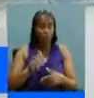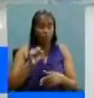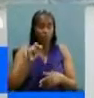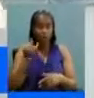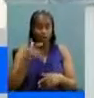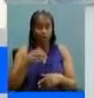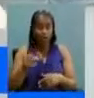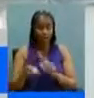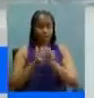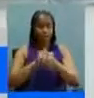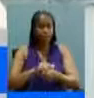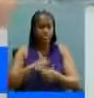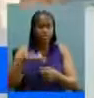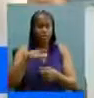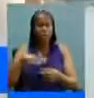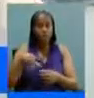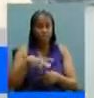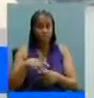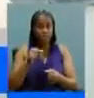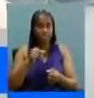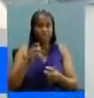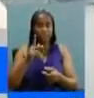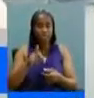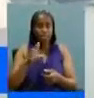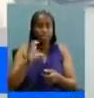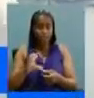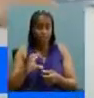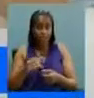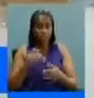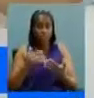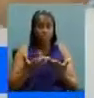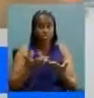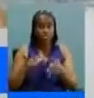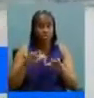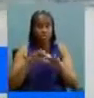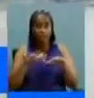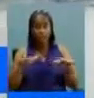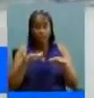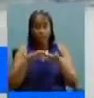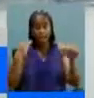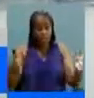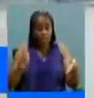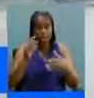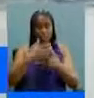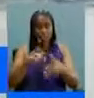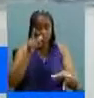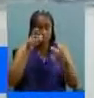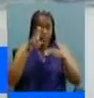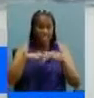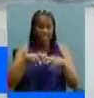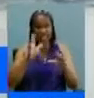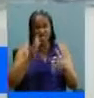num autêntico palco, com espaço para pessoas xinta, cerca de 5 mil pessoas por